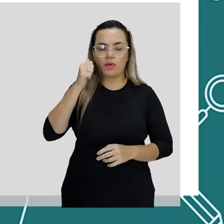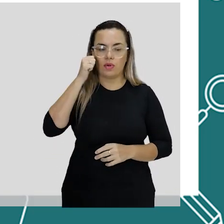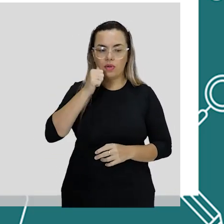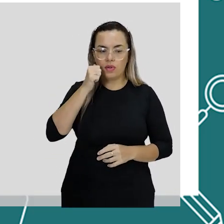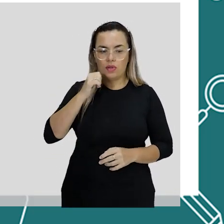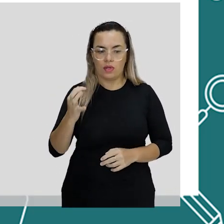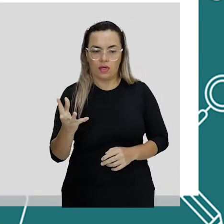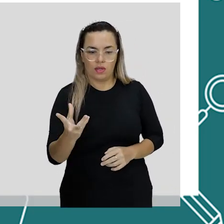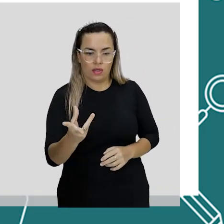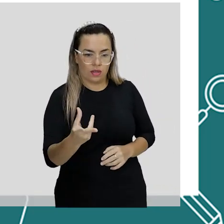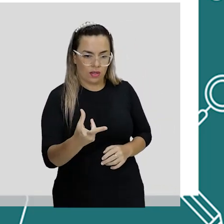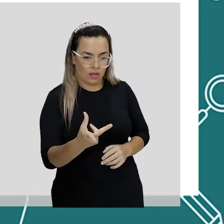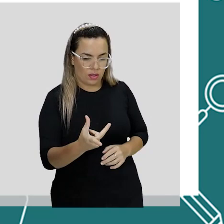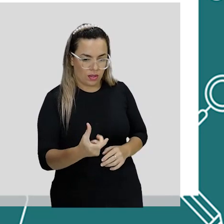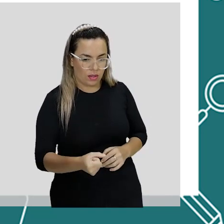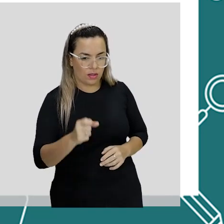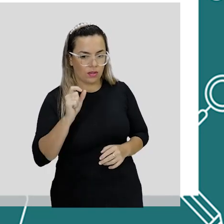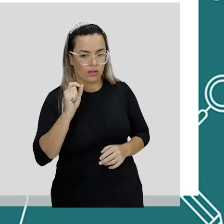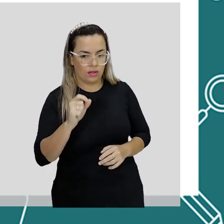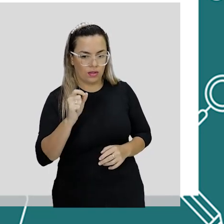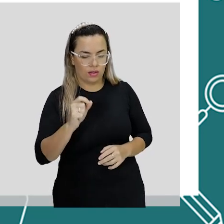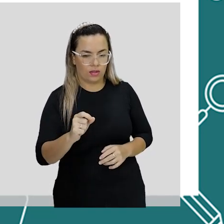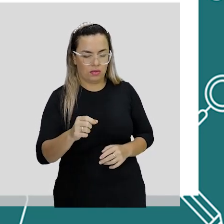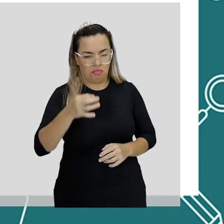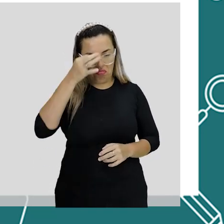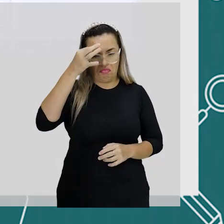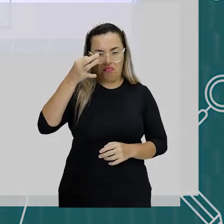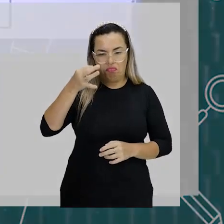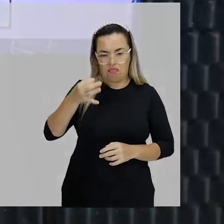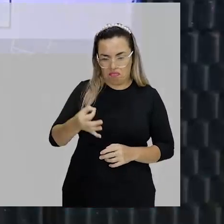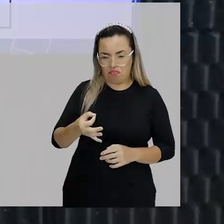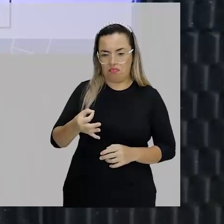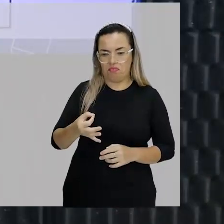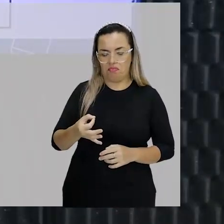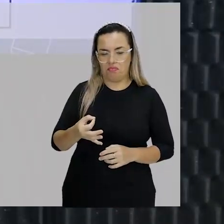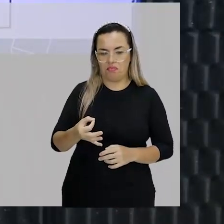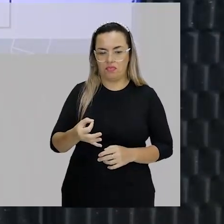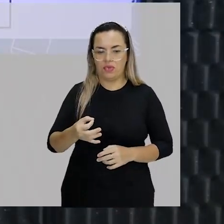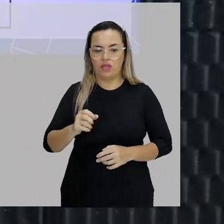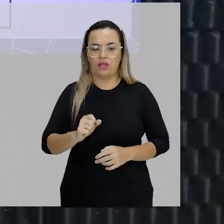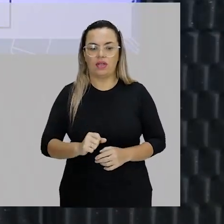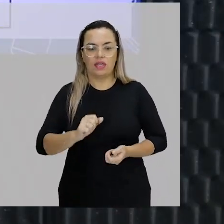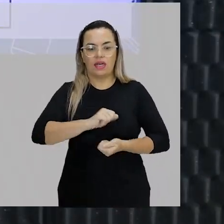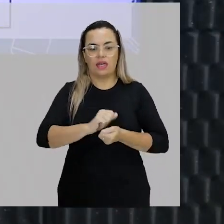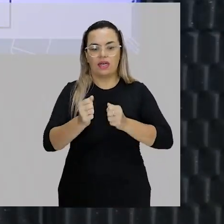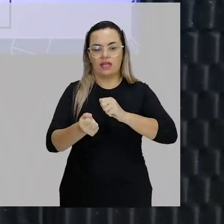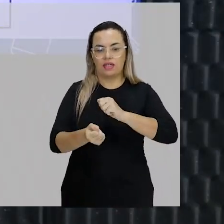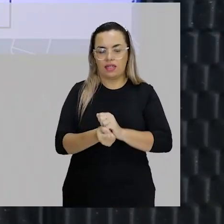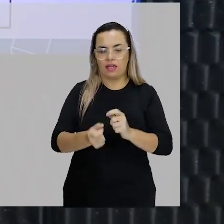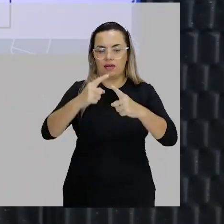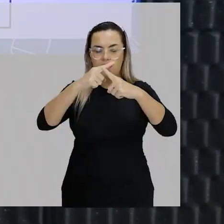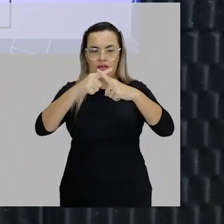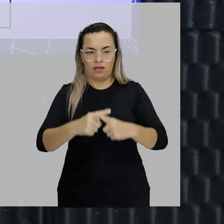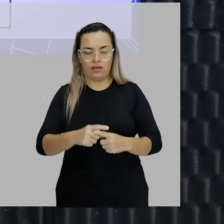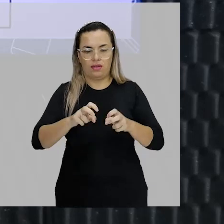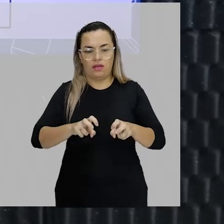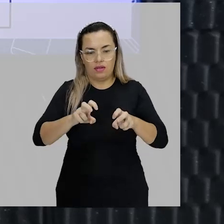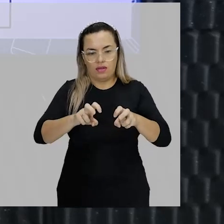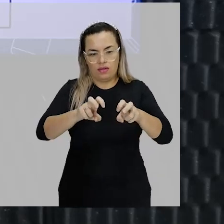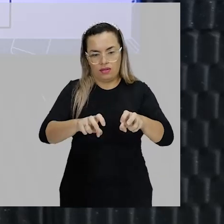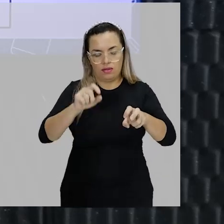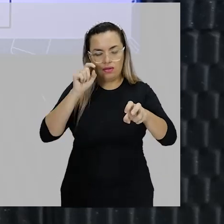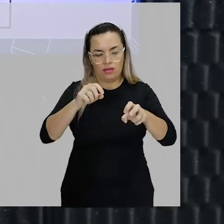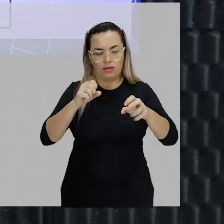foram aprimoradas e adaptadas para competições de atletismo. Está aí a imagem, ó. Então, o atletismo ele surge desde